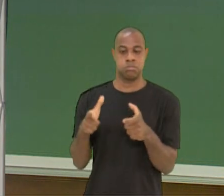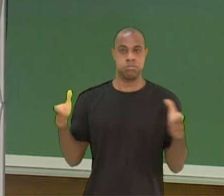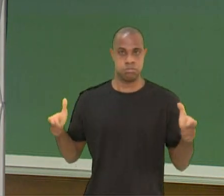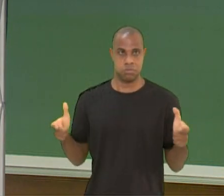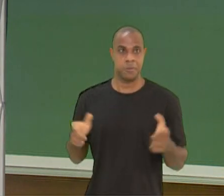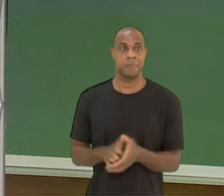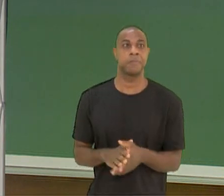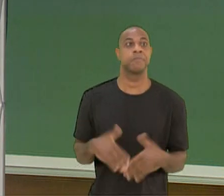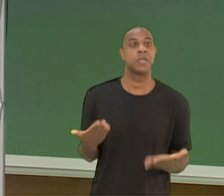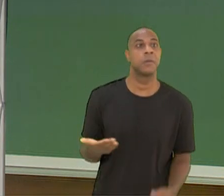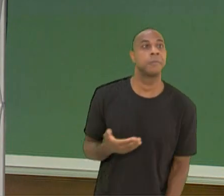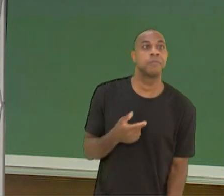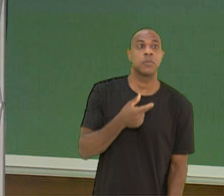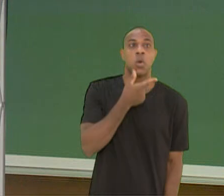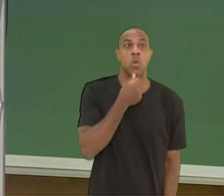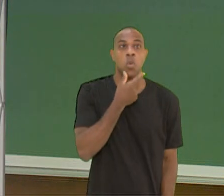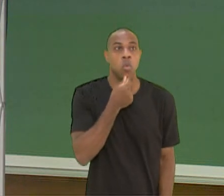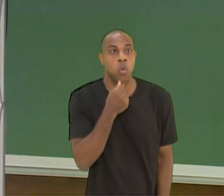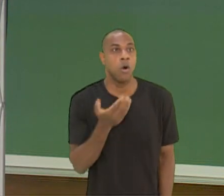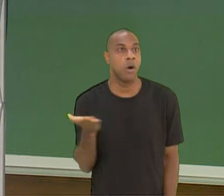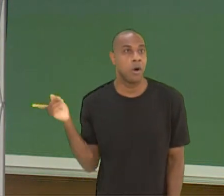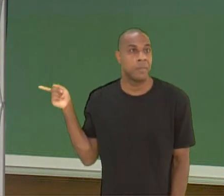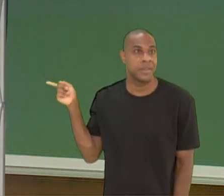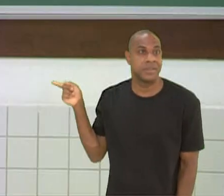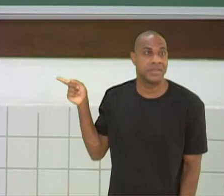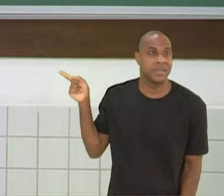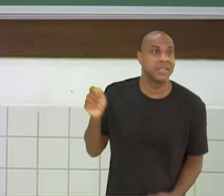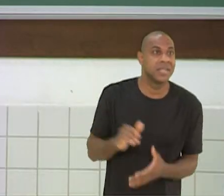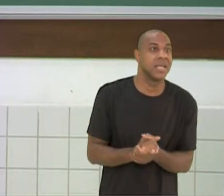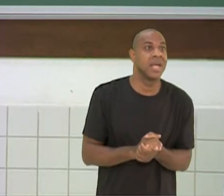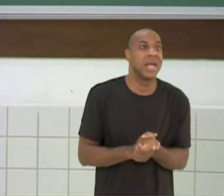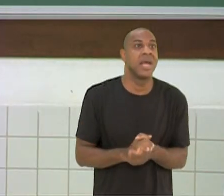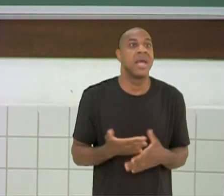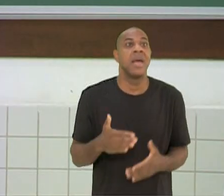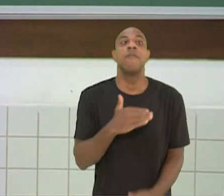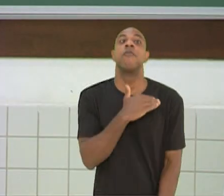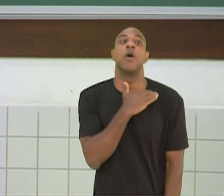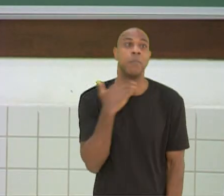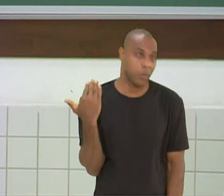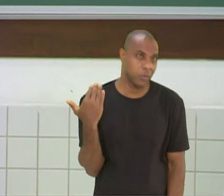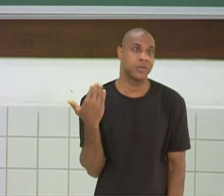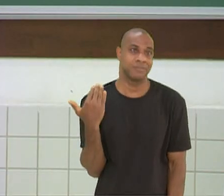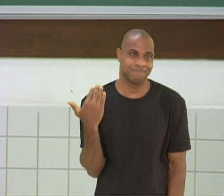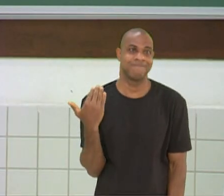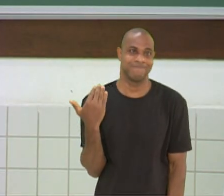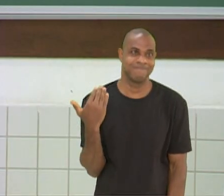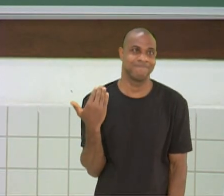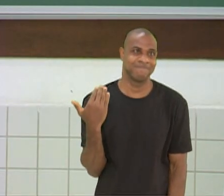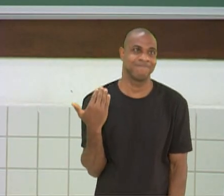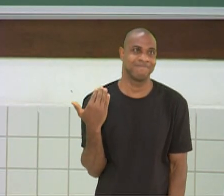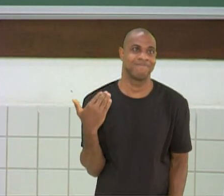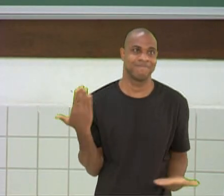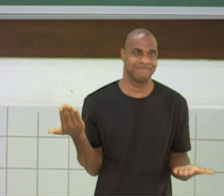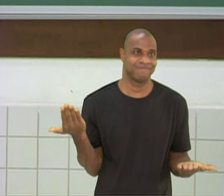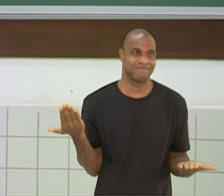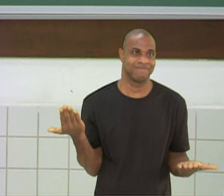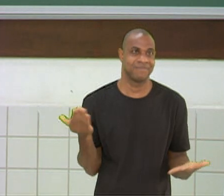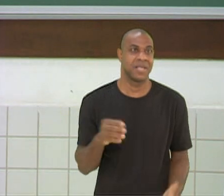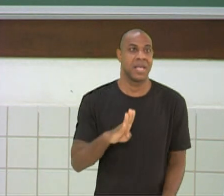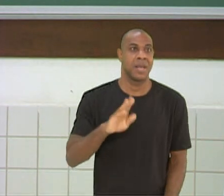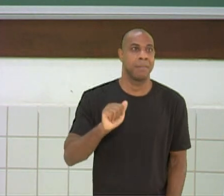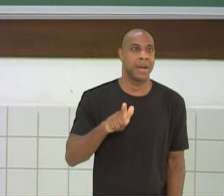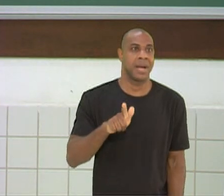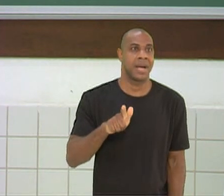al-Baghdad foi morto numa operação militar no norte da Síria. Então, a principal liderança do grupo acabou